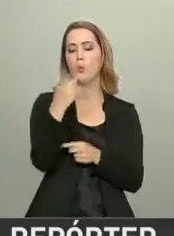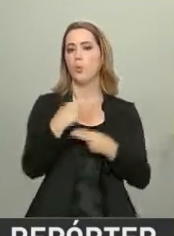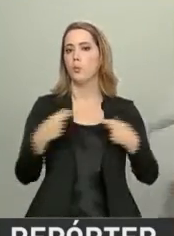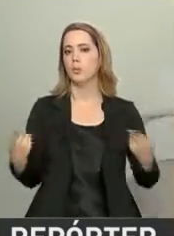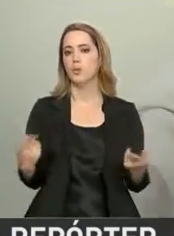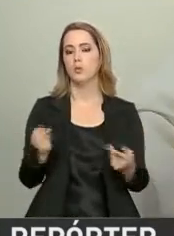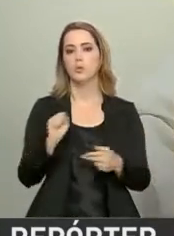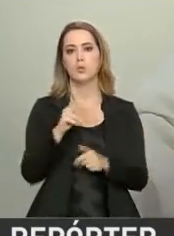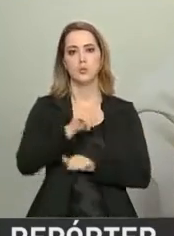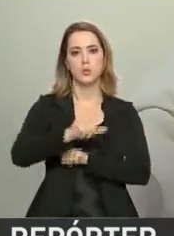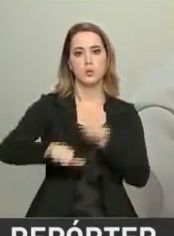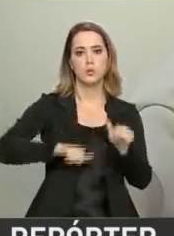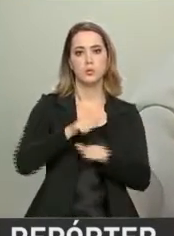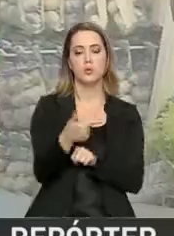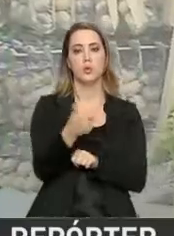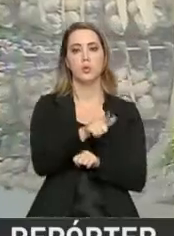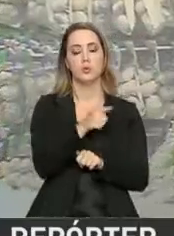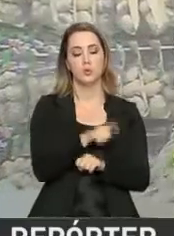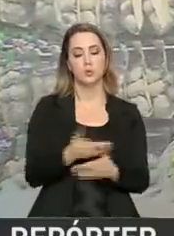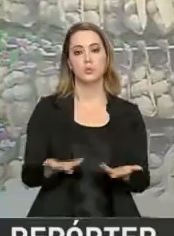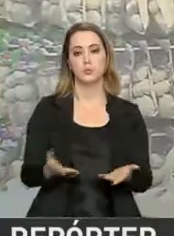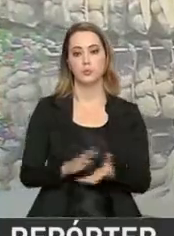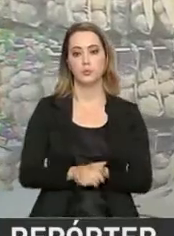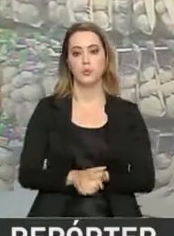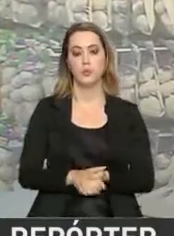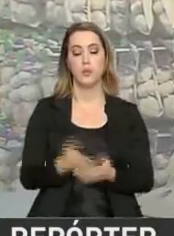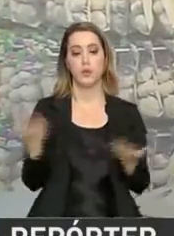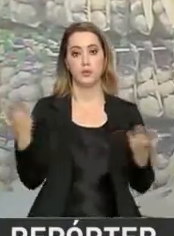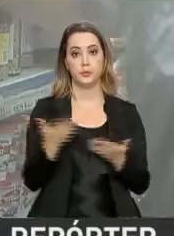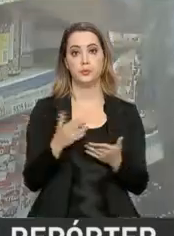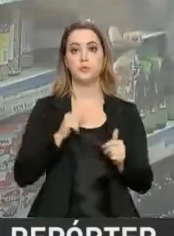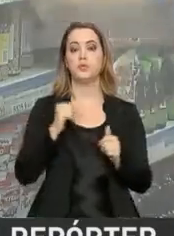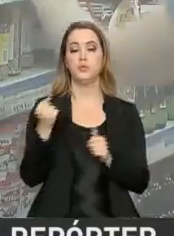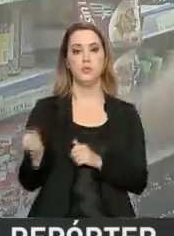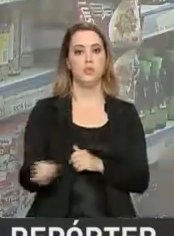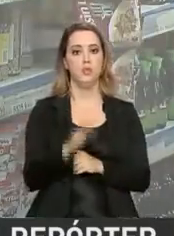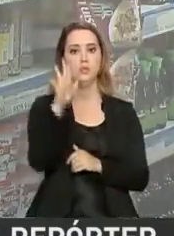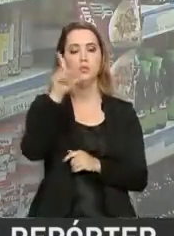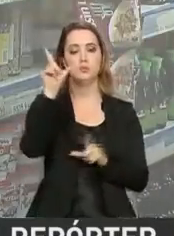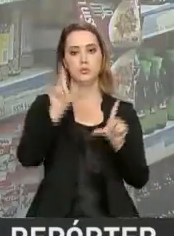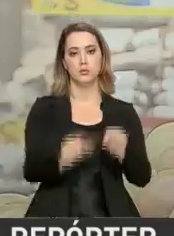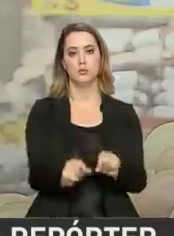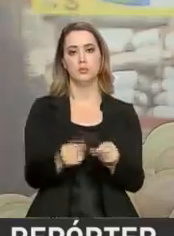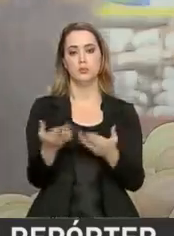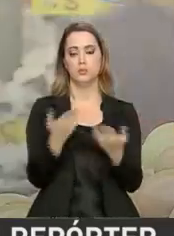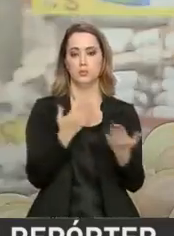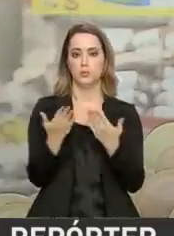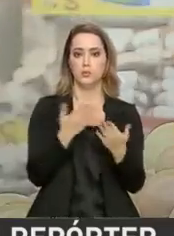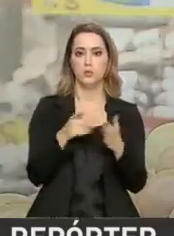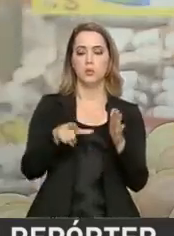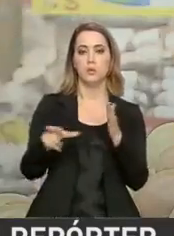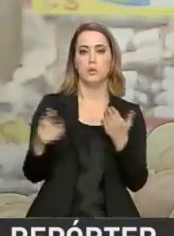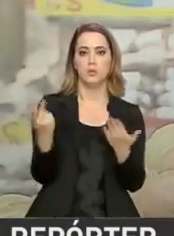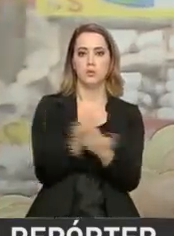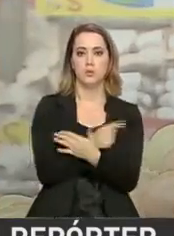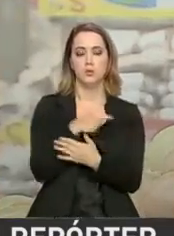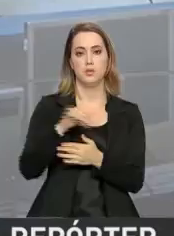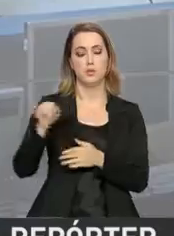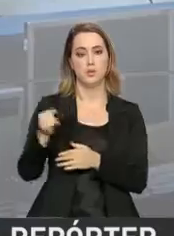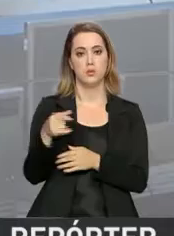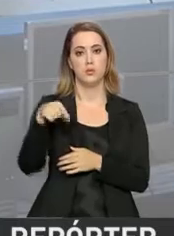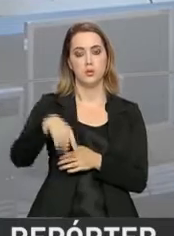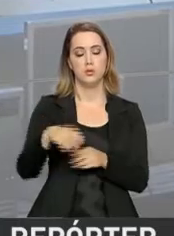e passar a consumir outro. E a tendência é que a inflação continue caindo nos próximos meses, como vem acontecendo desde janeiro desse